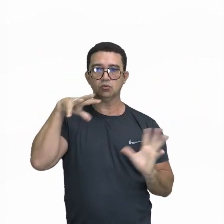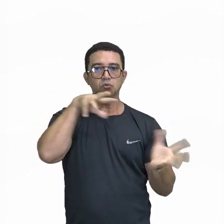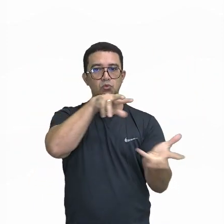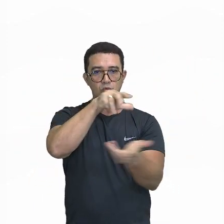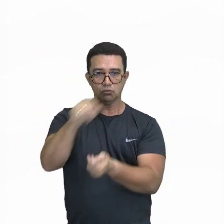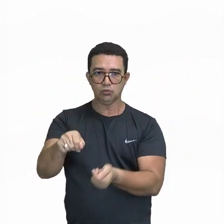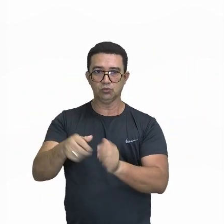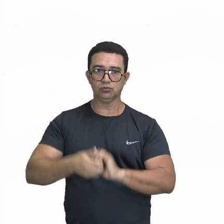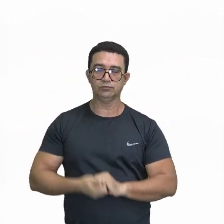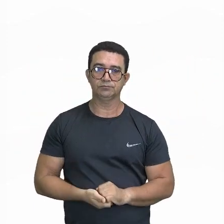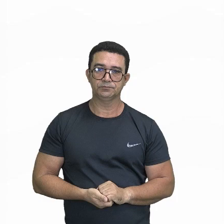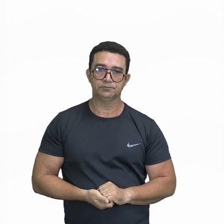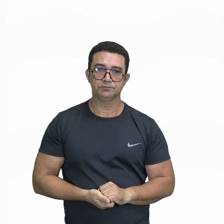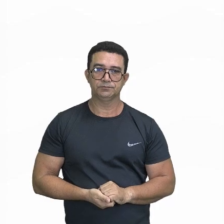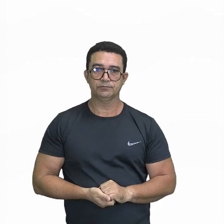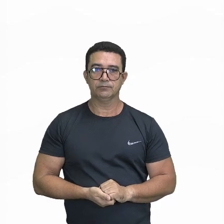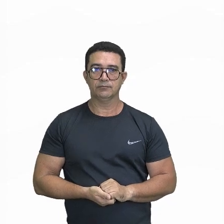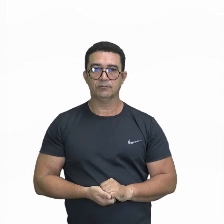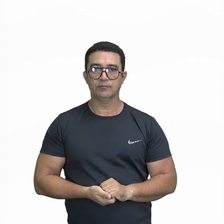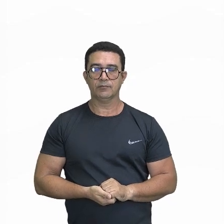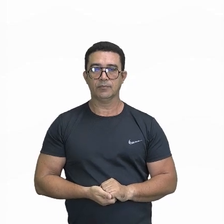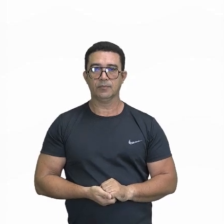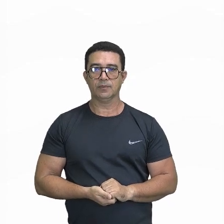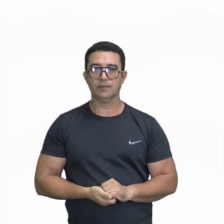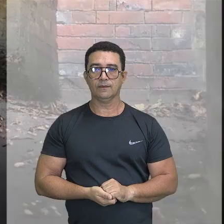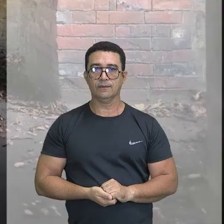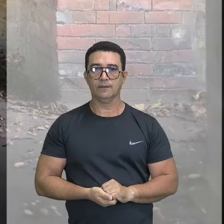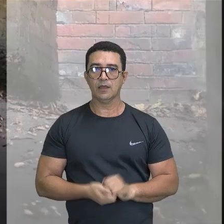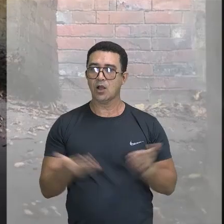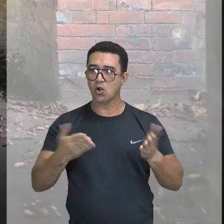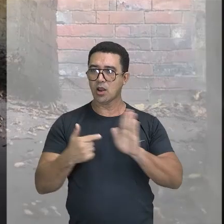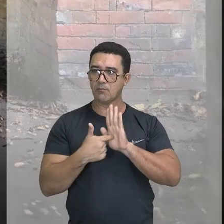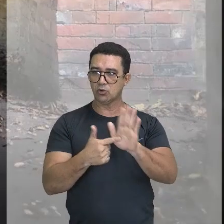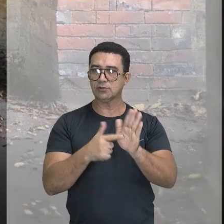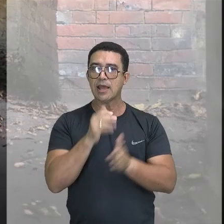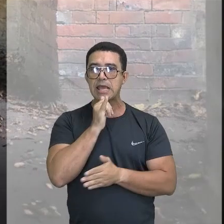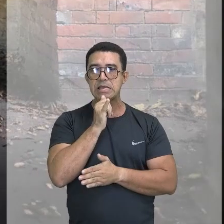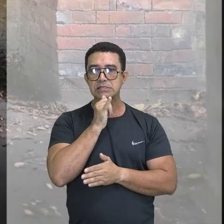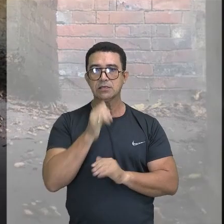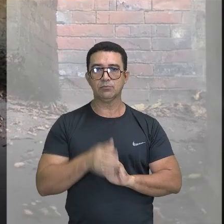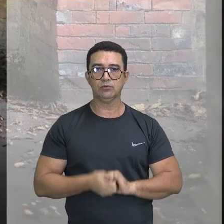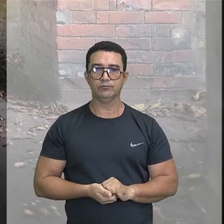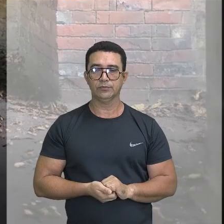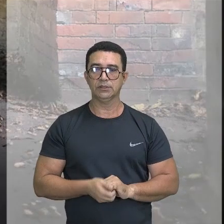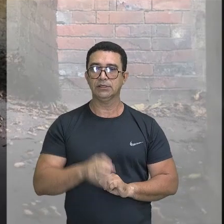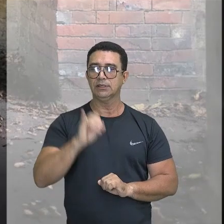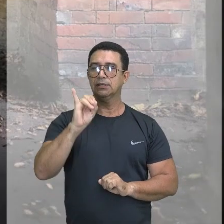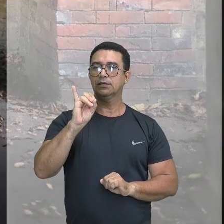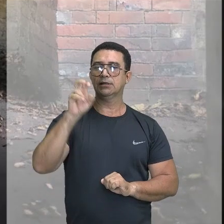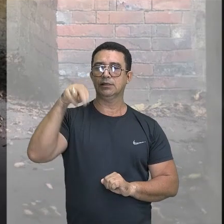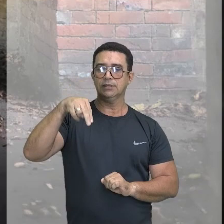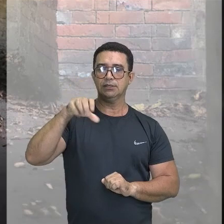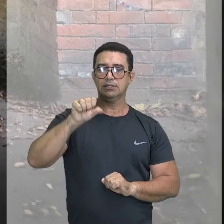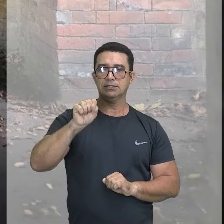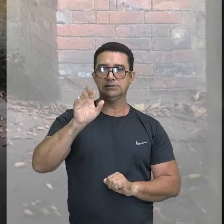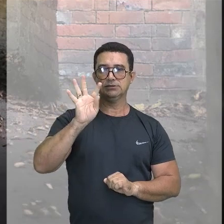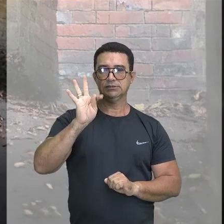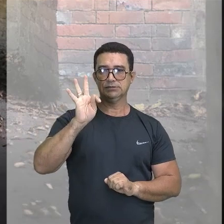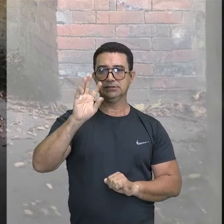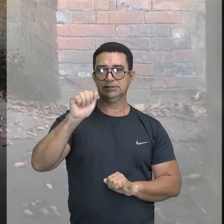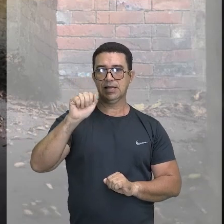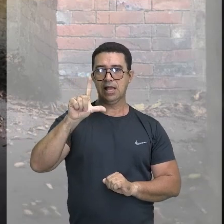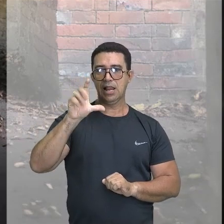vamos dar agora exemplo de uma instalação. Observe aqui